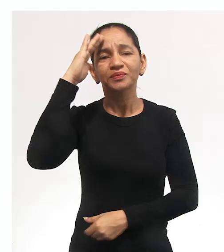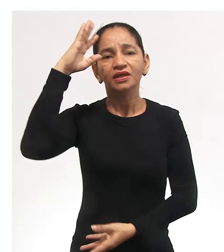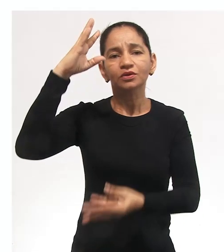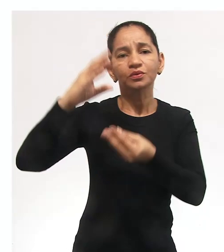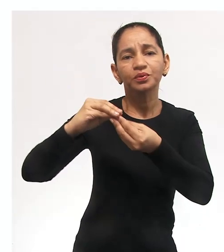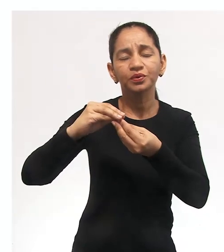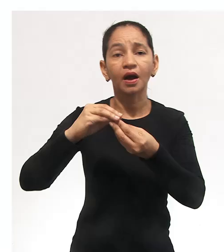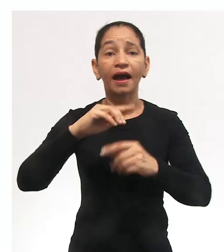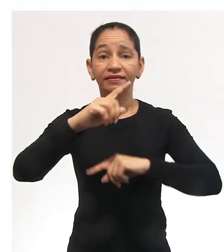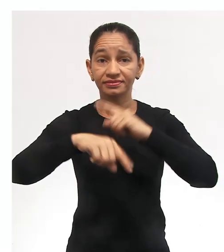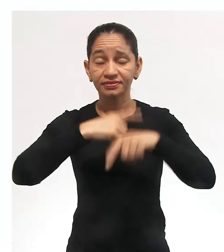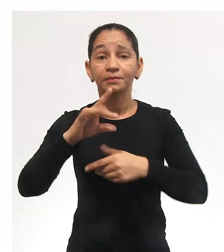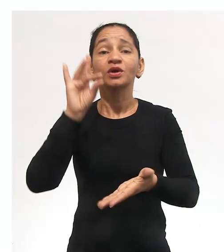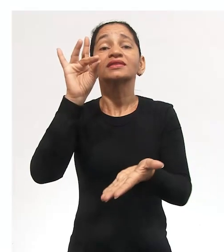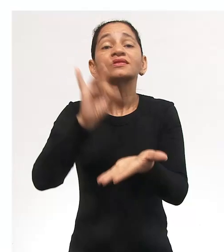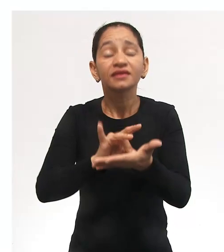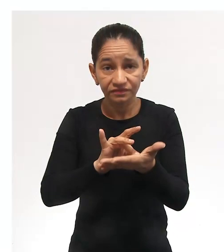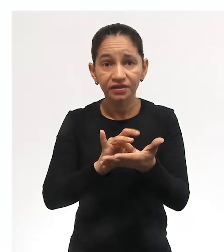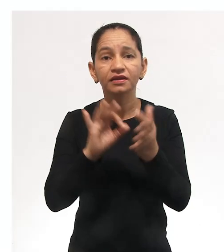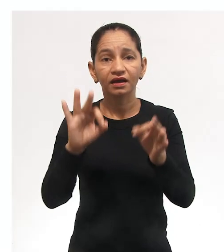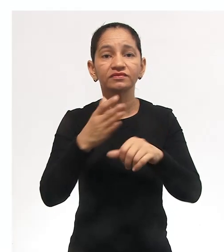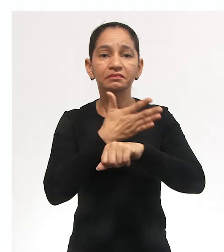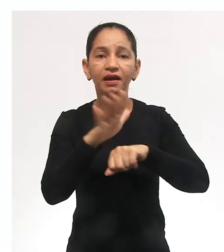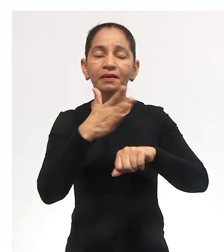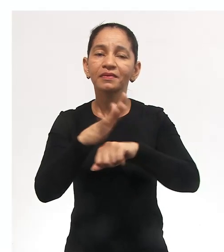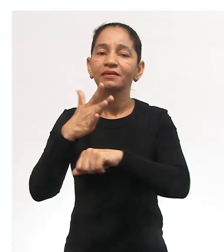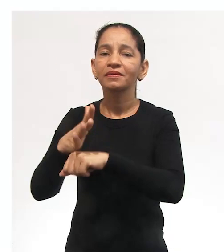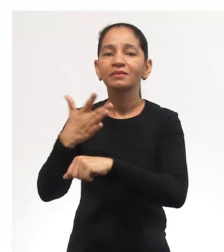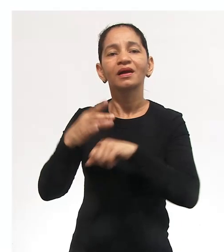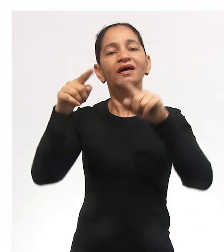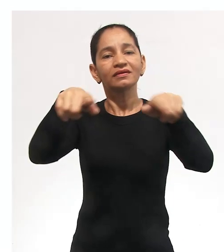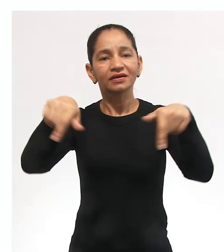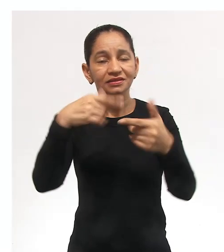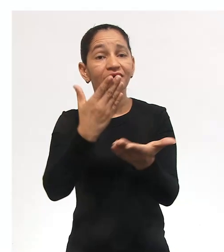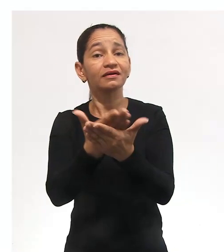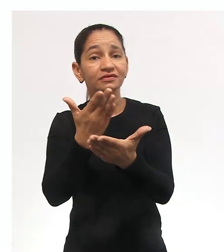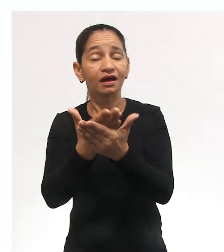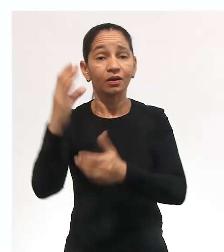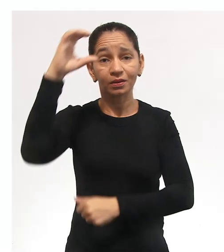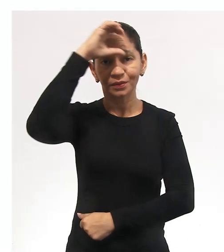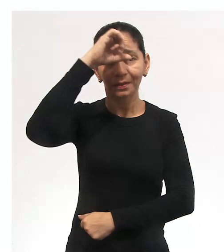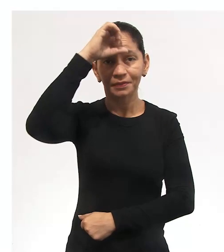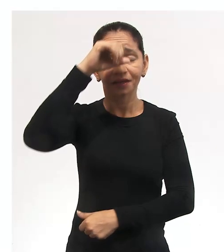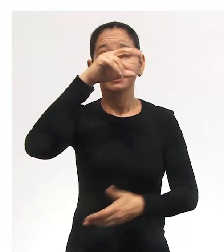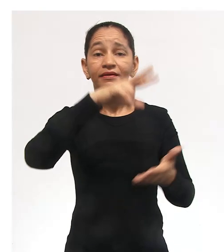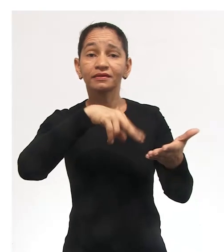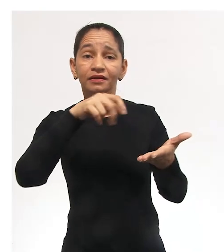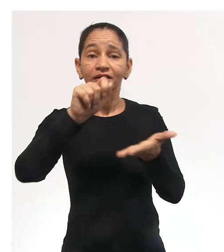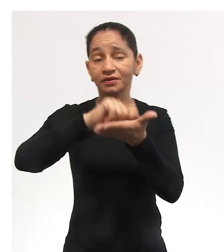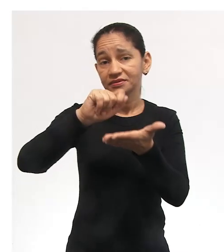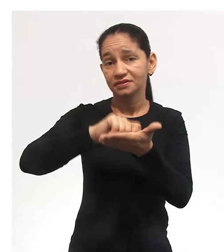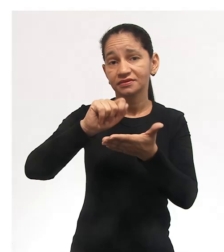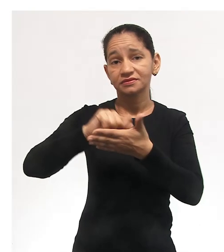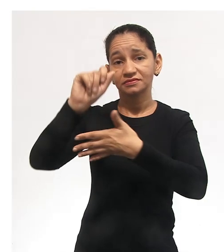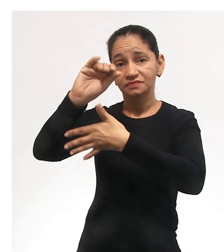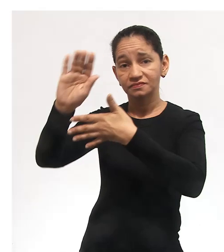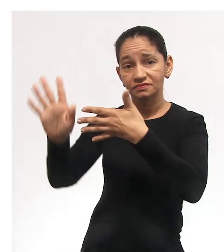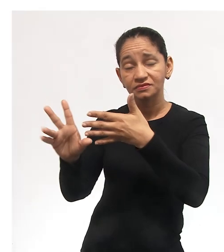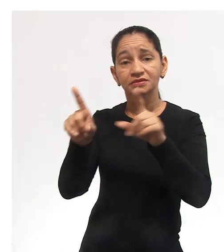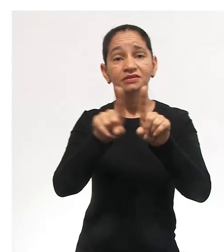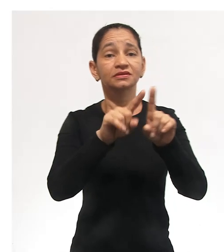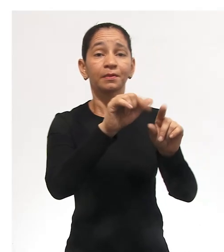anotações para que a gente possa realizar realmente uma prática efetiva do aprendizado